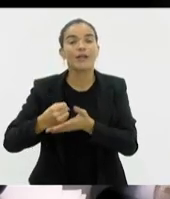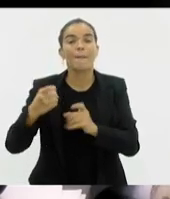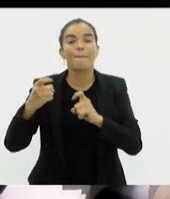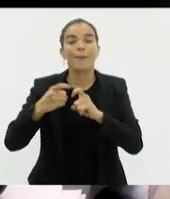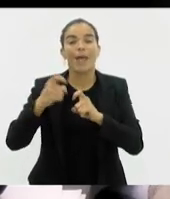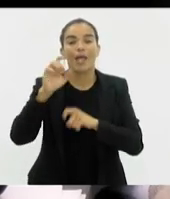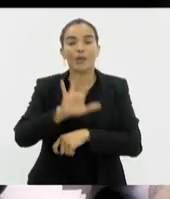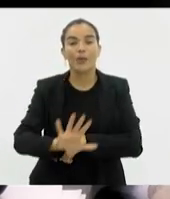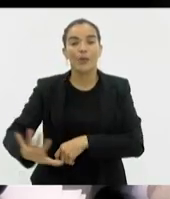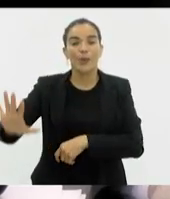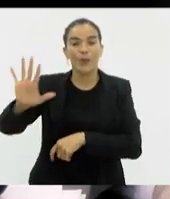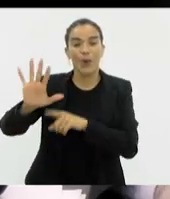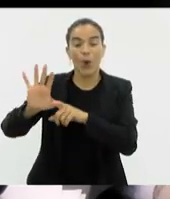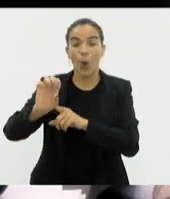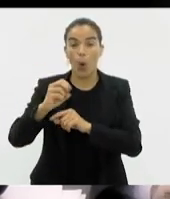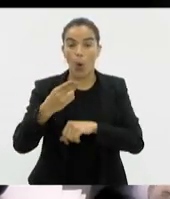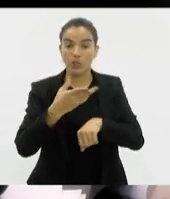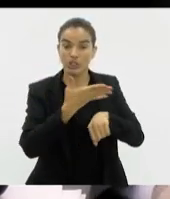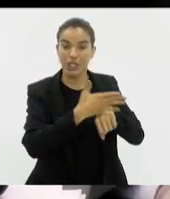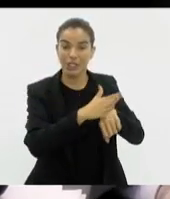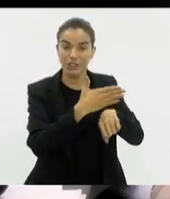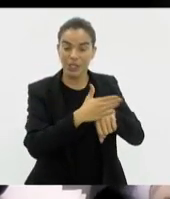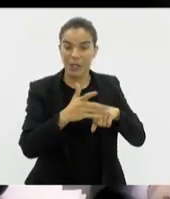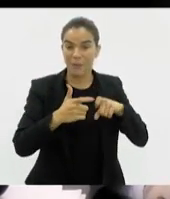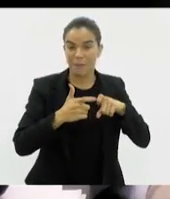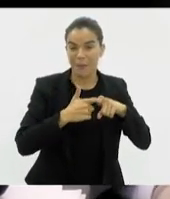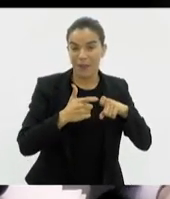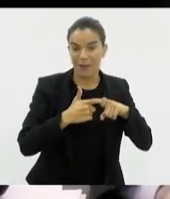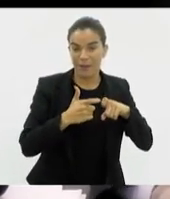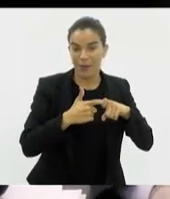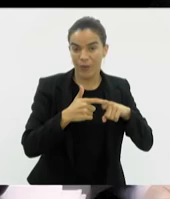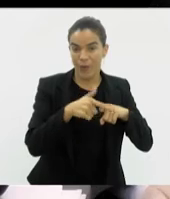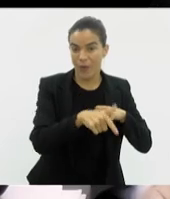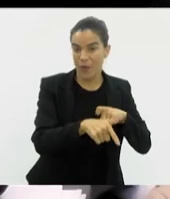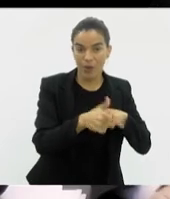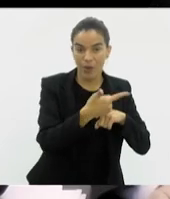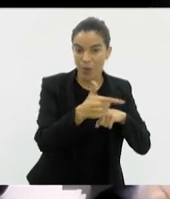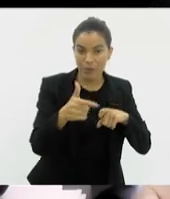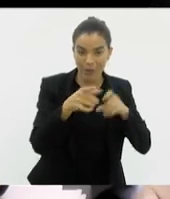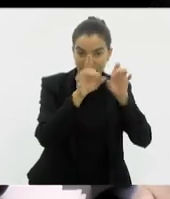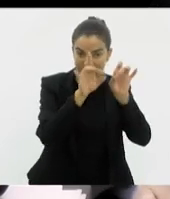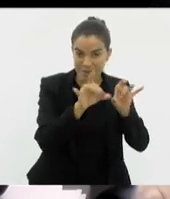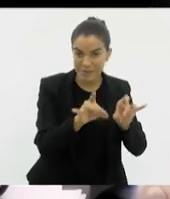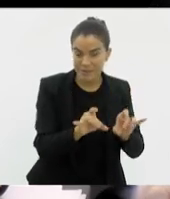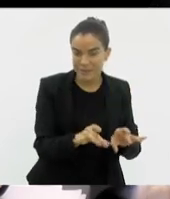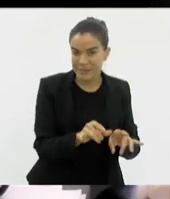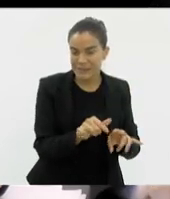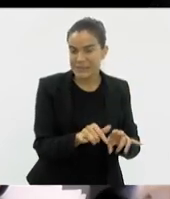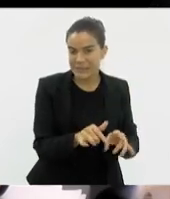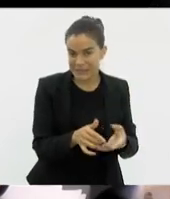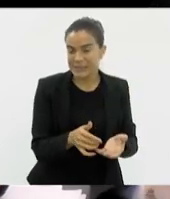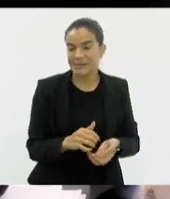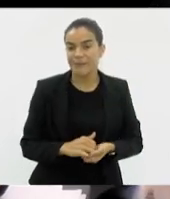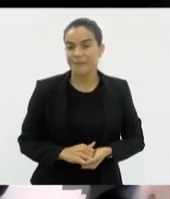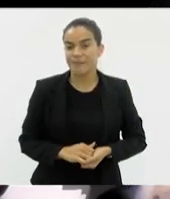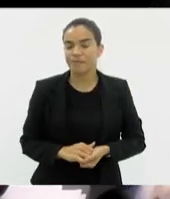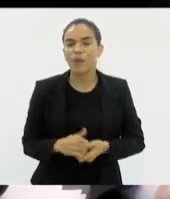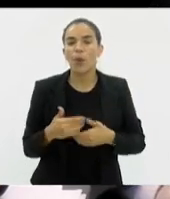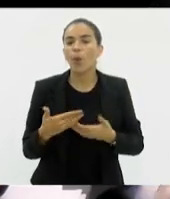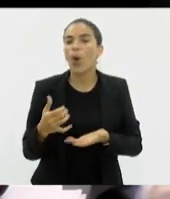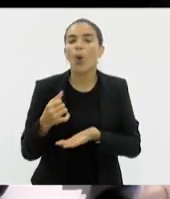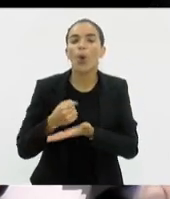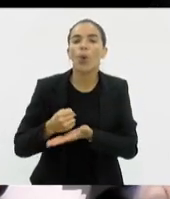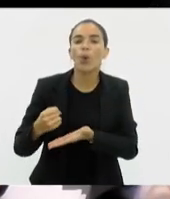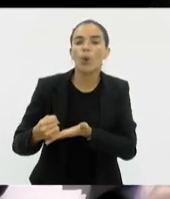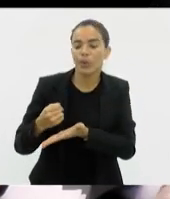generalista ou residente médico, no caso que ele seja especialista. E aí, qual é o tipo de